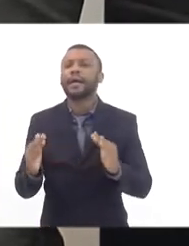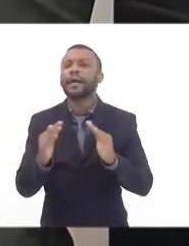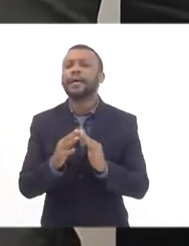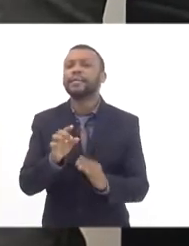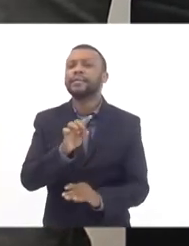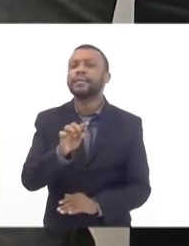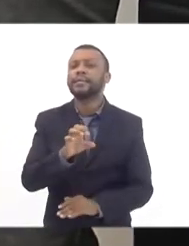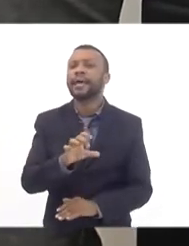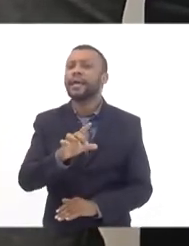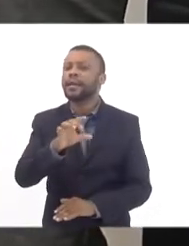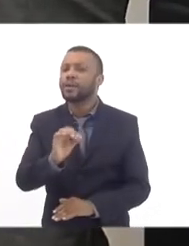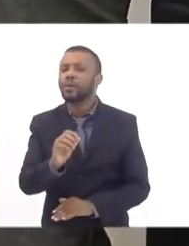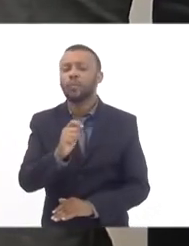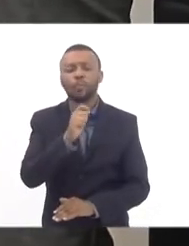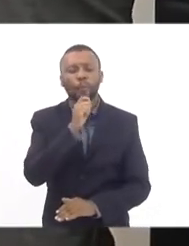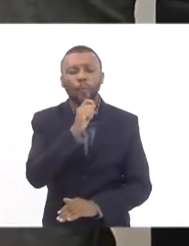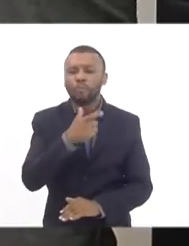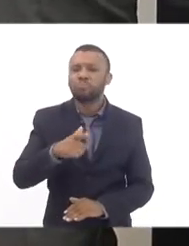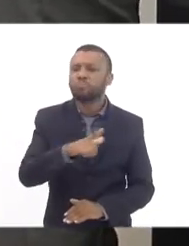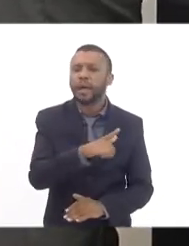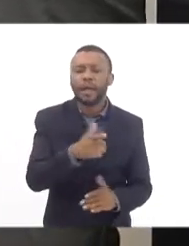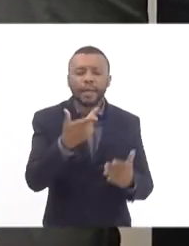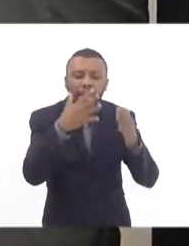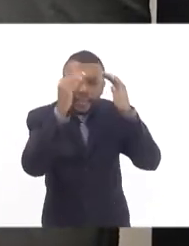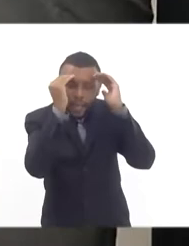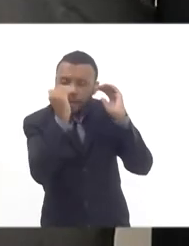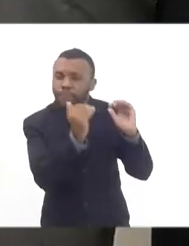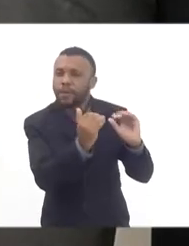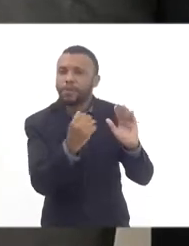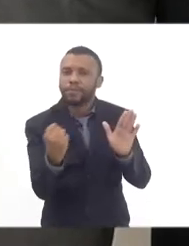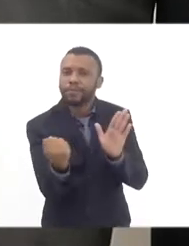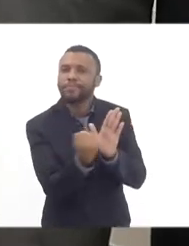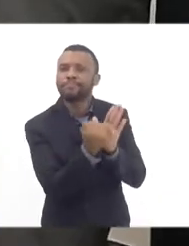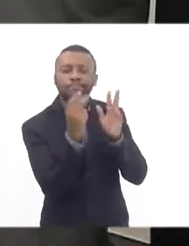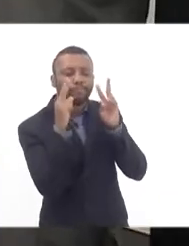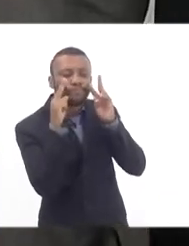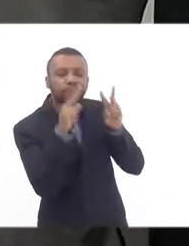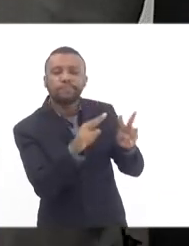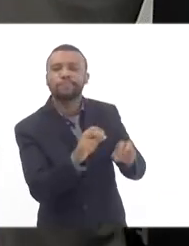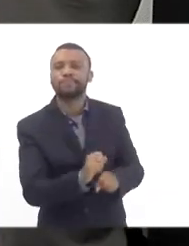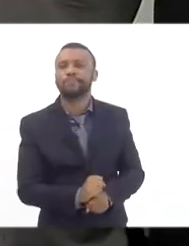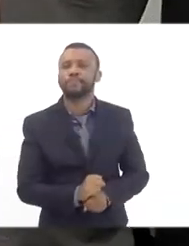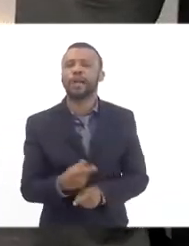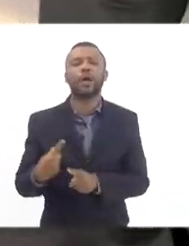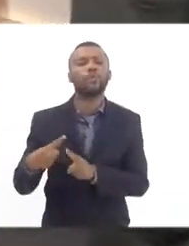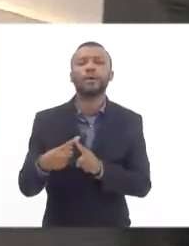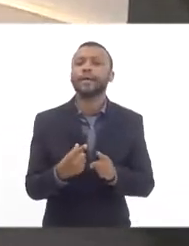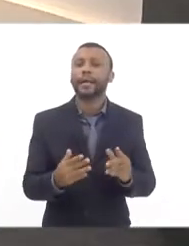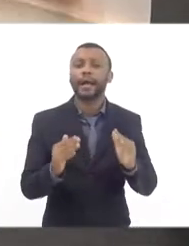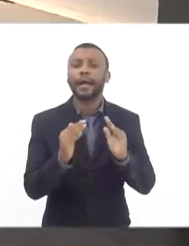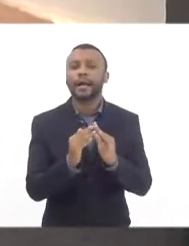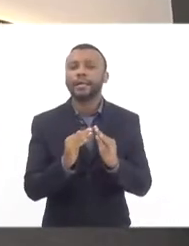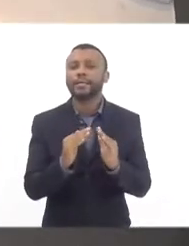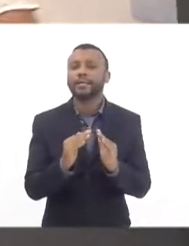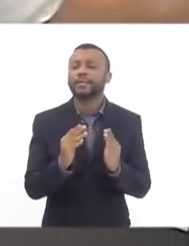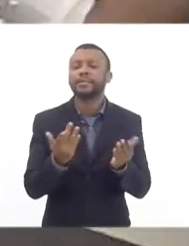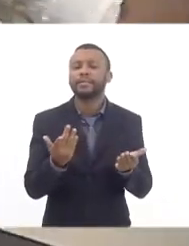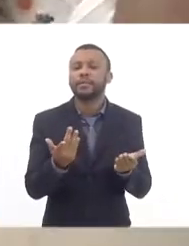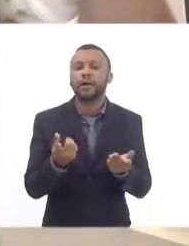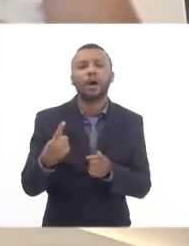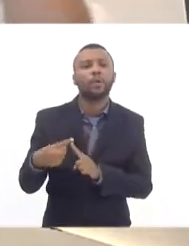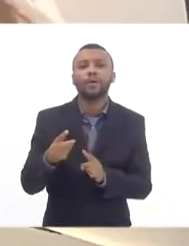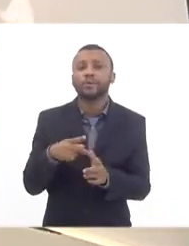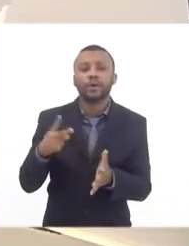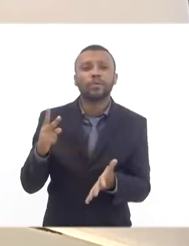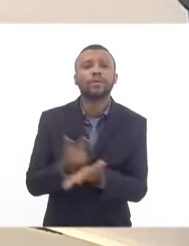está? Né? Por que que a casa de Zélio não foi? Porque isso acontece com